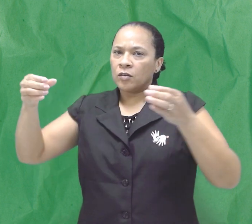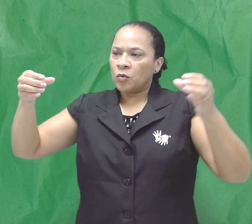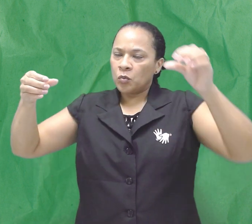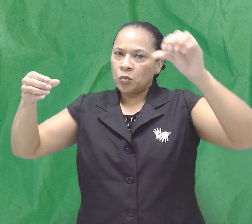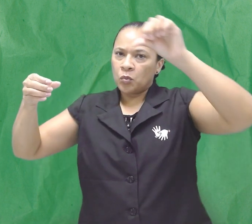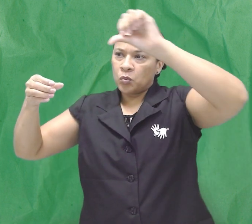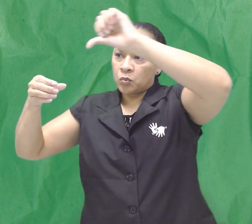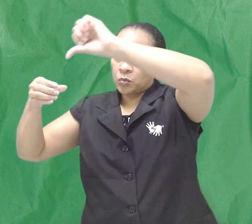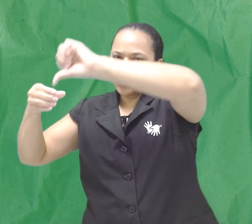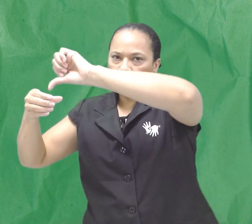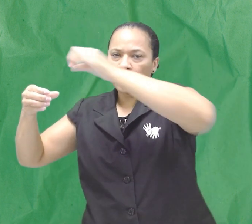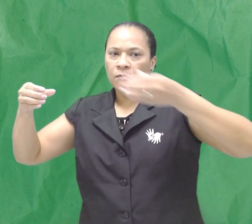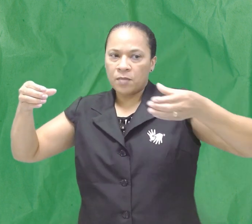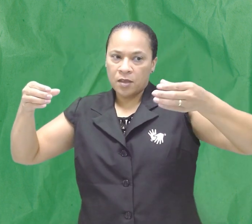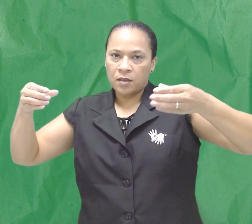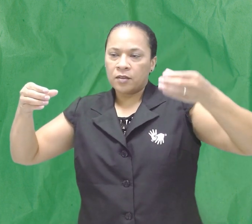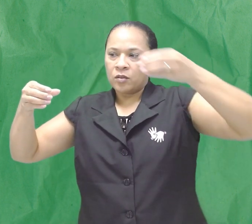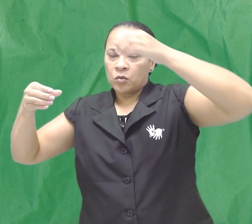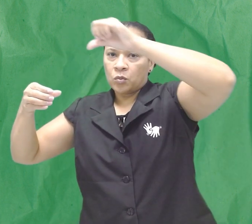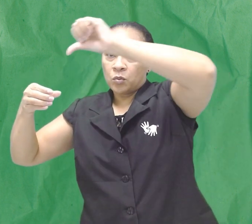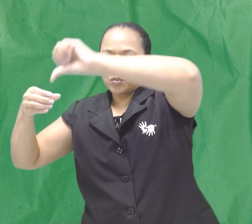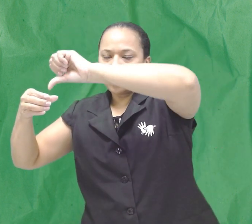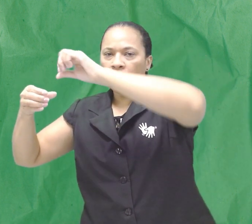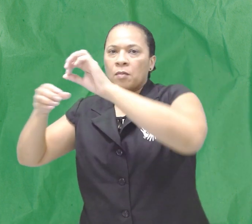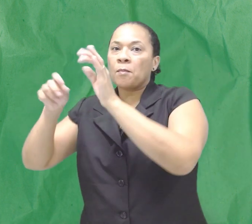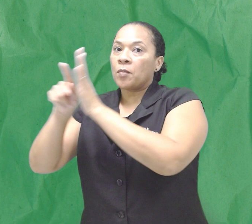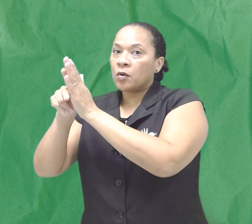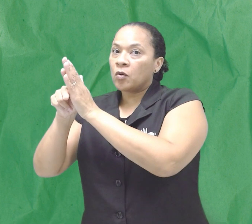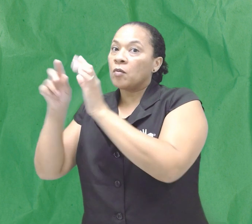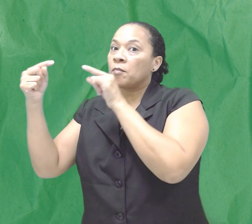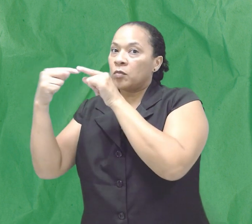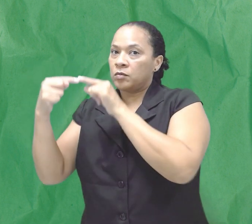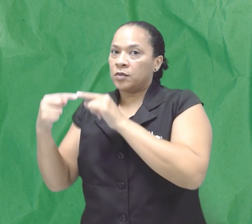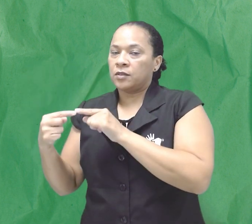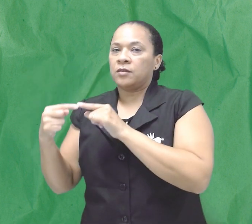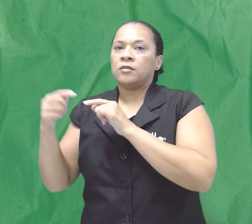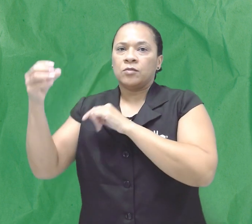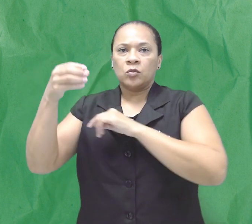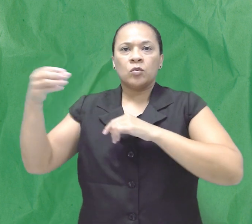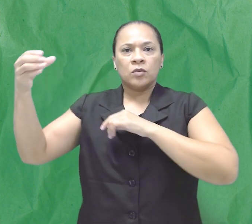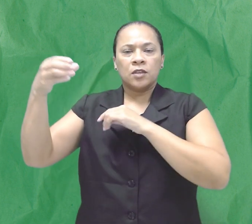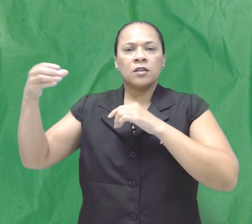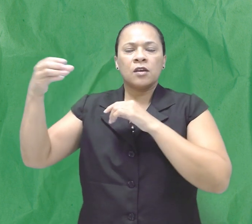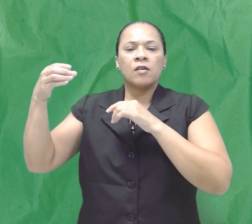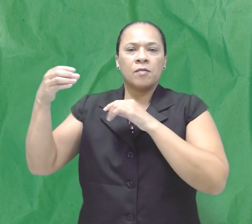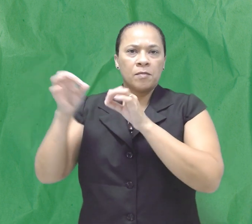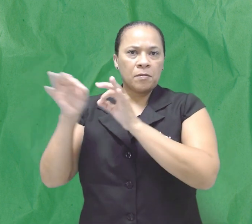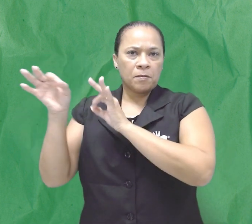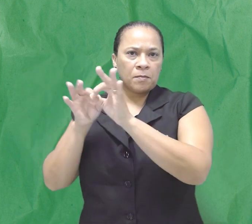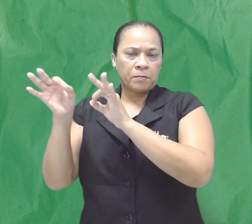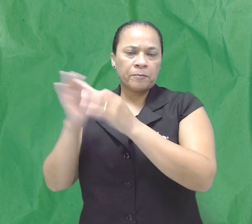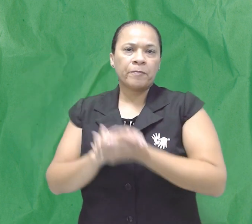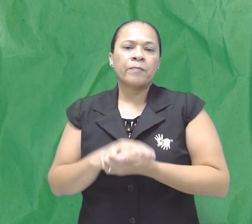serve exatamente para preparo de soluções com concentrações conhecidas, Então, feito